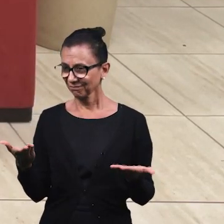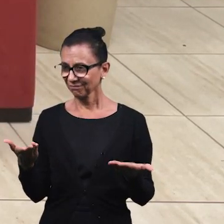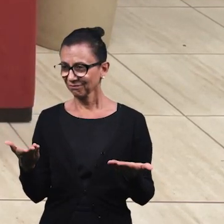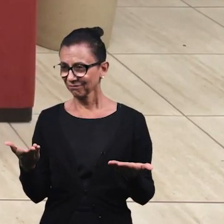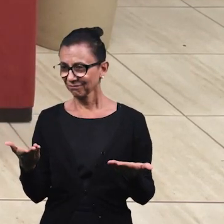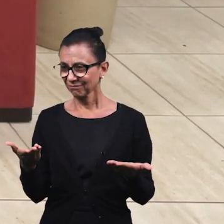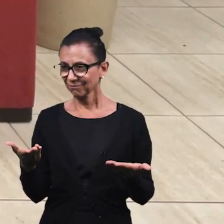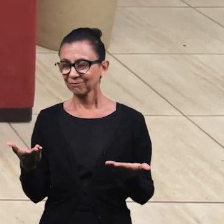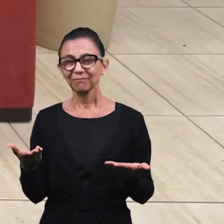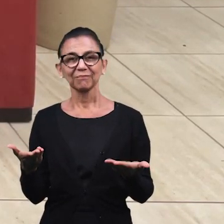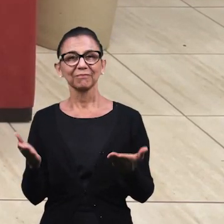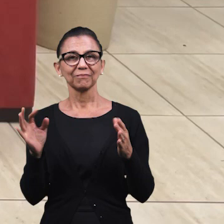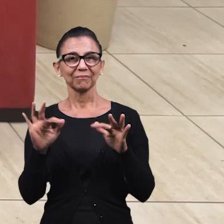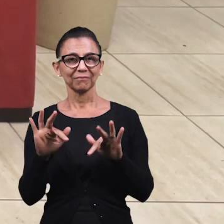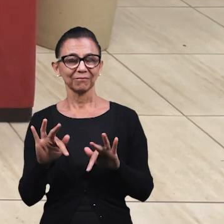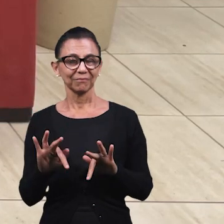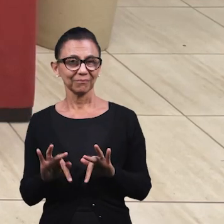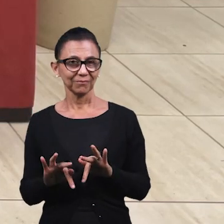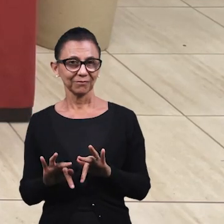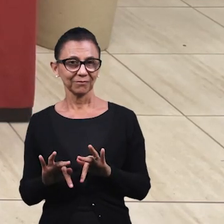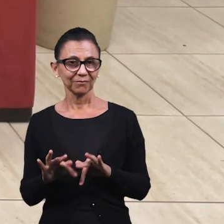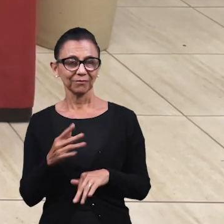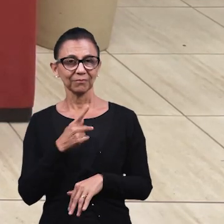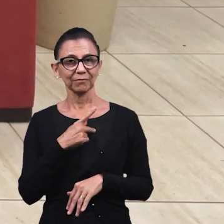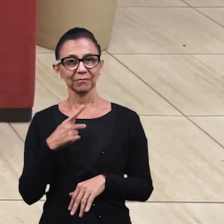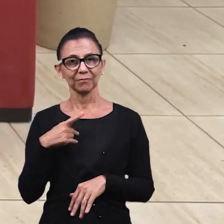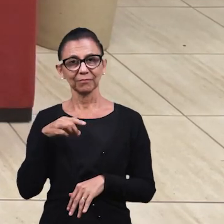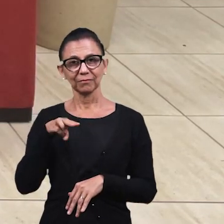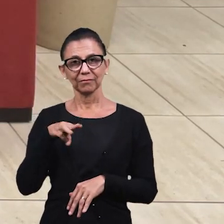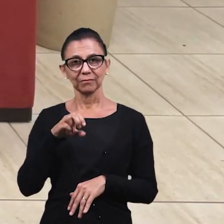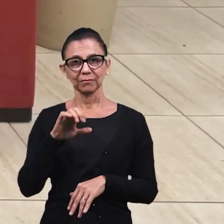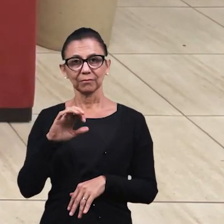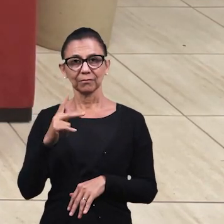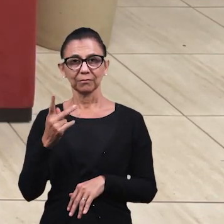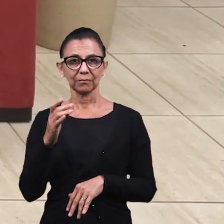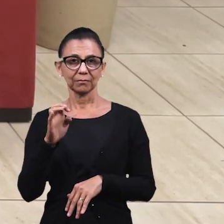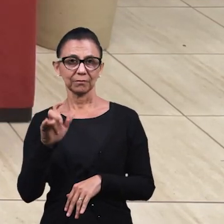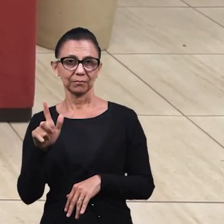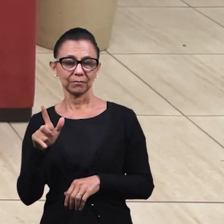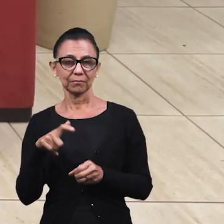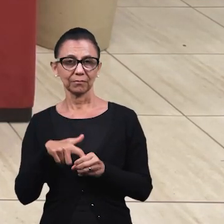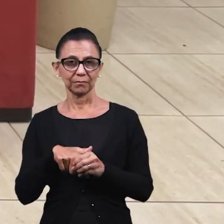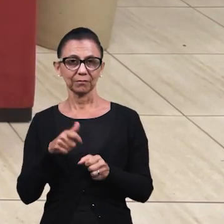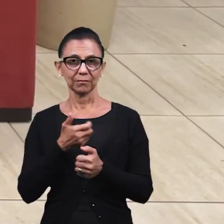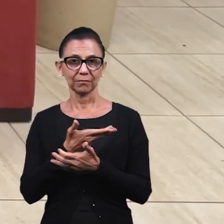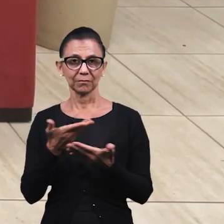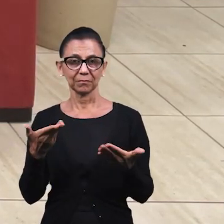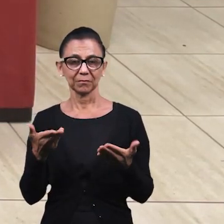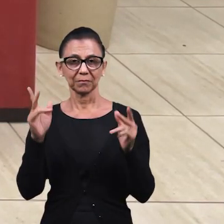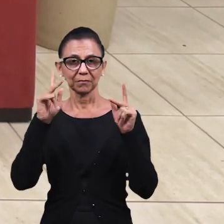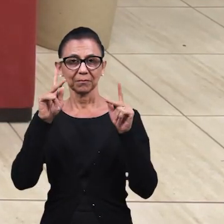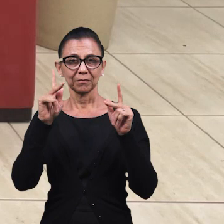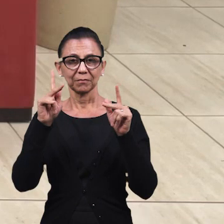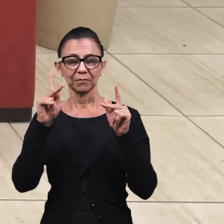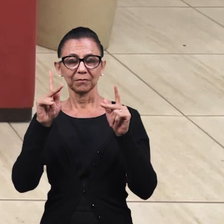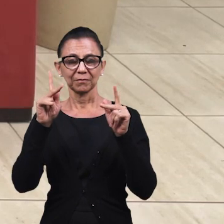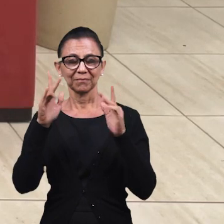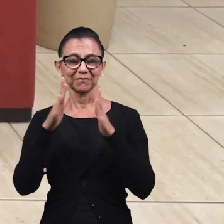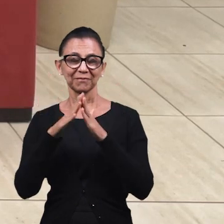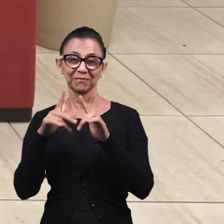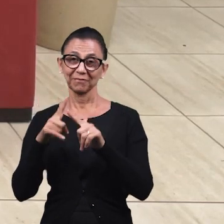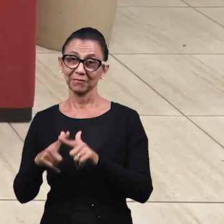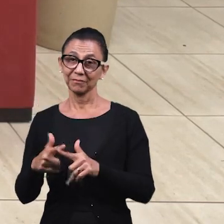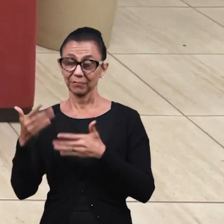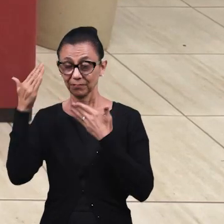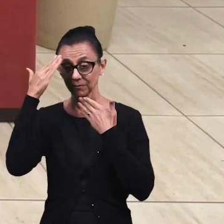nossos queridos, porque no encerramento, na parte final realmente, o pastor Michel retorna aqui para também se despedir da igreja. Quero